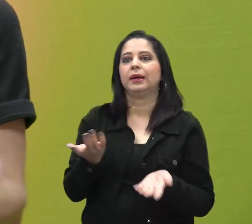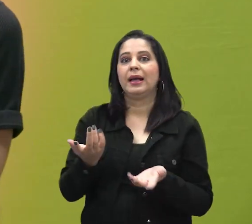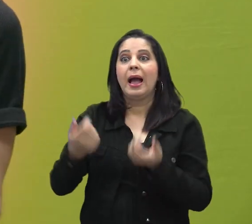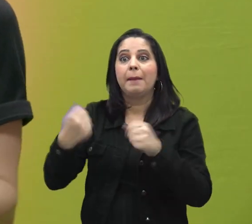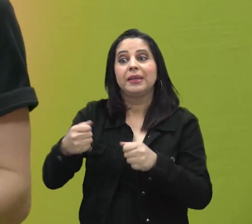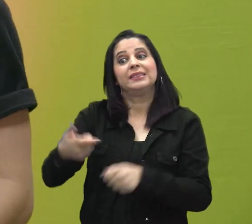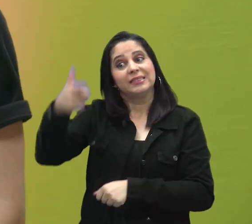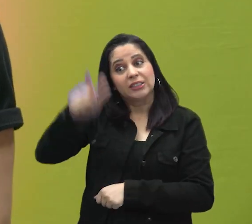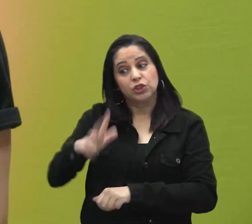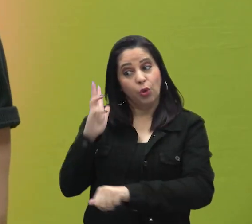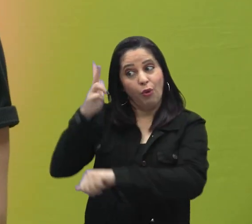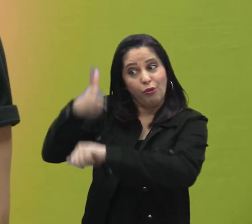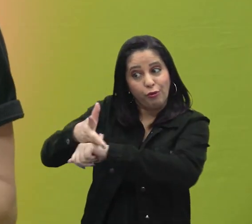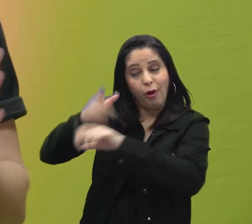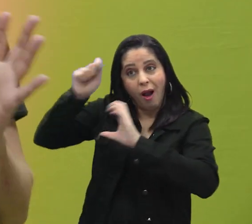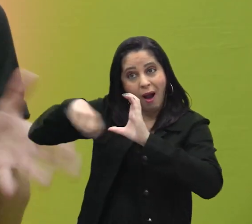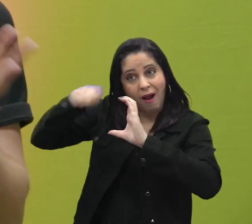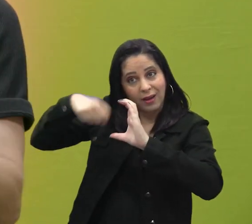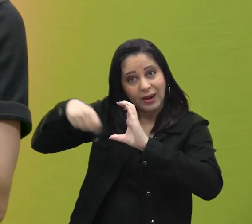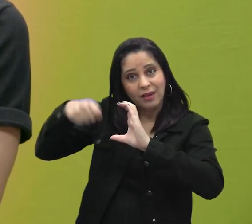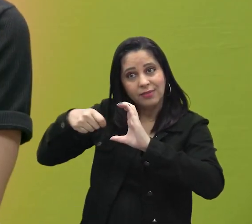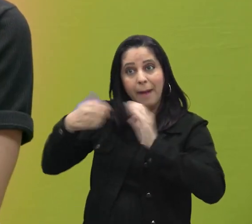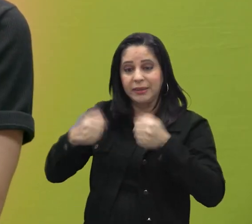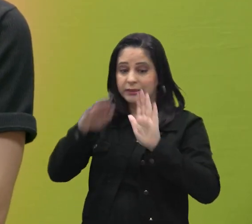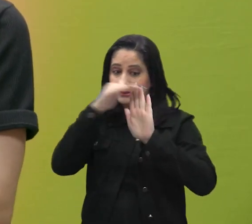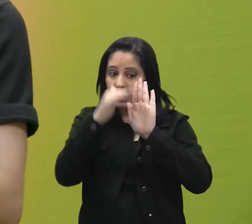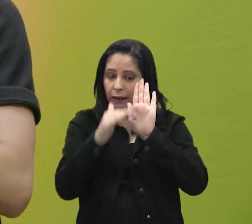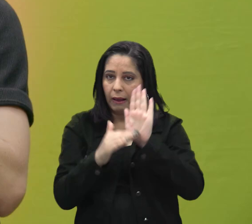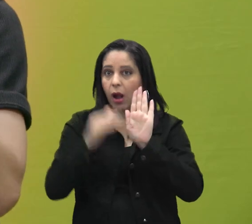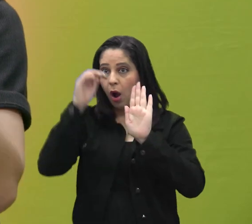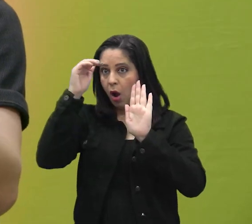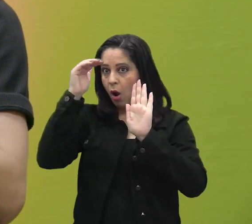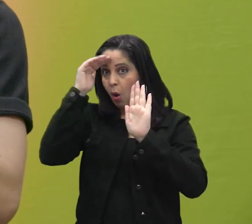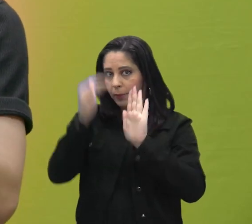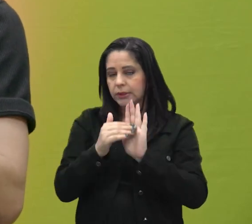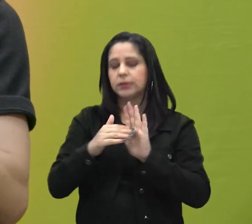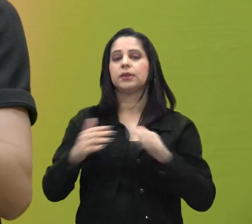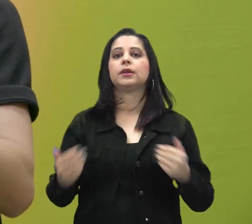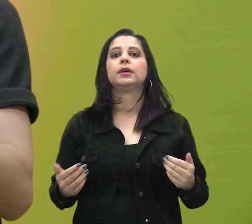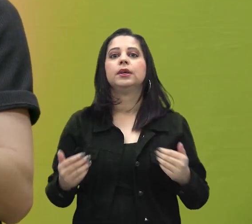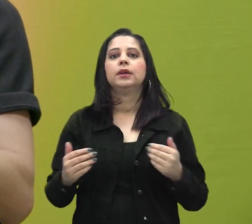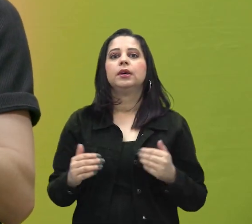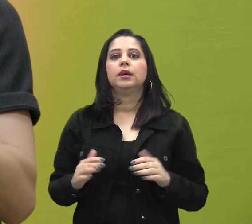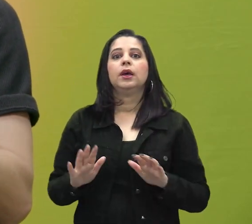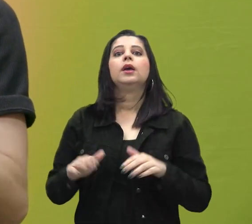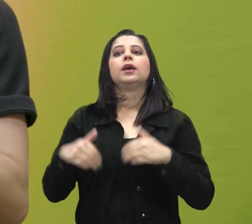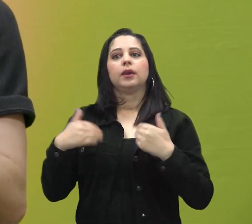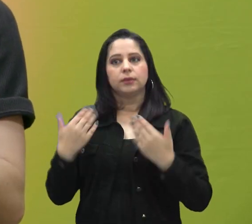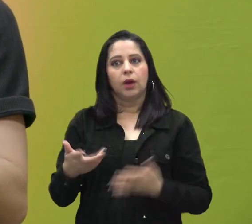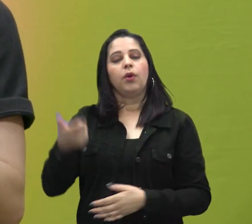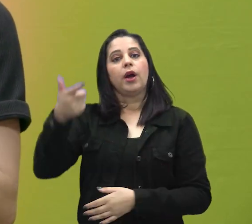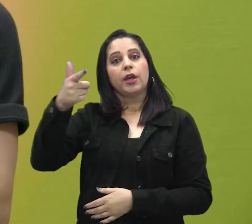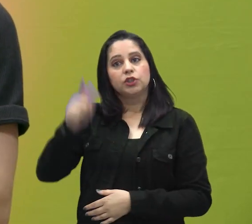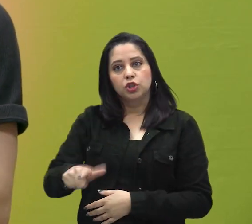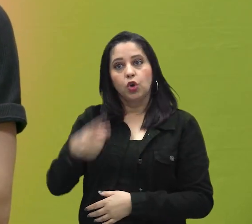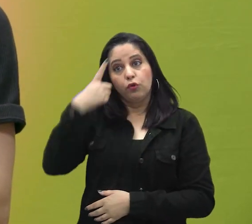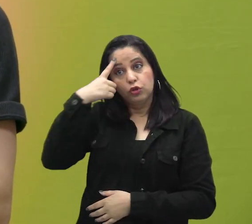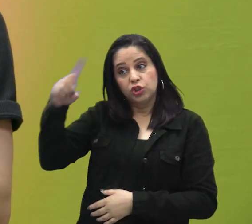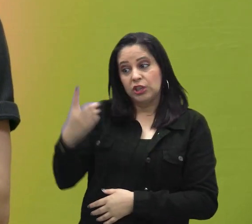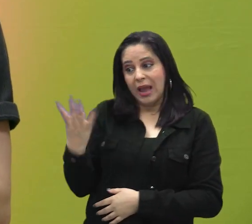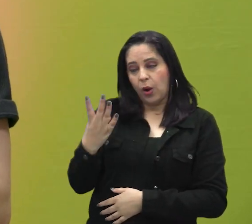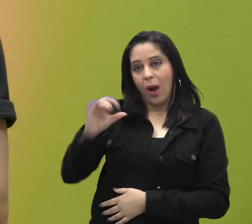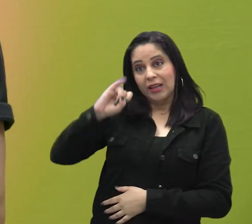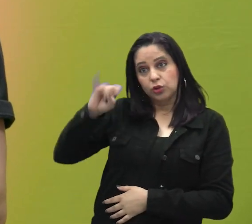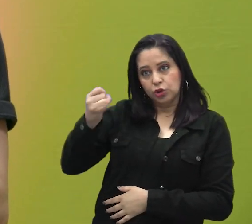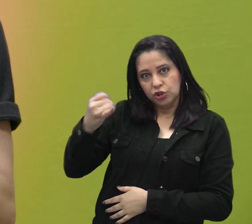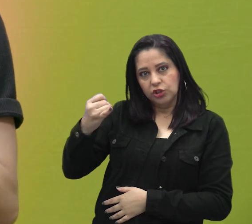mas a gente precisa que você refaça o seu vídeo seguindo essas orientações. Meu Deus. Em pleno Réveillon. Eu mandei o vídeo no dia 4 de